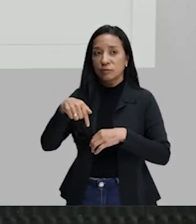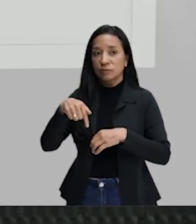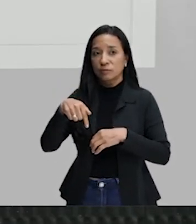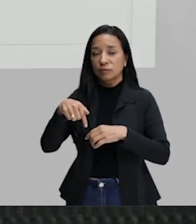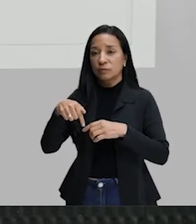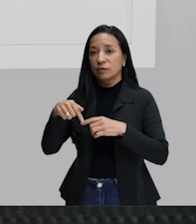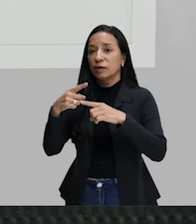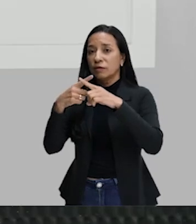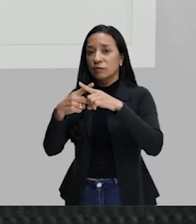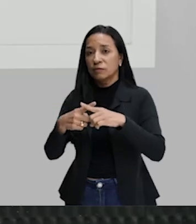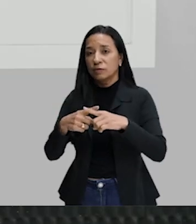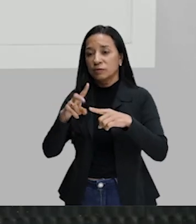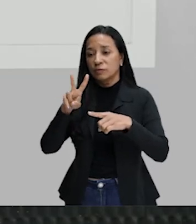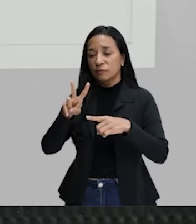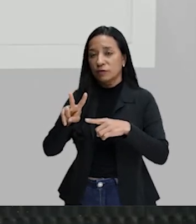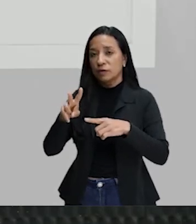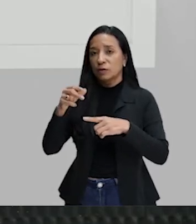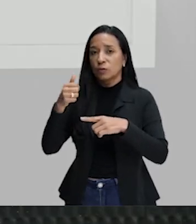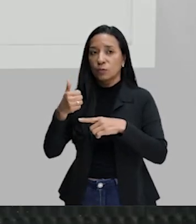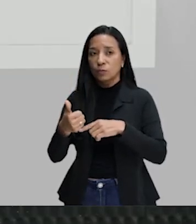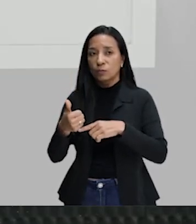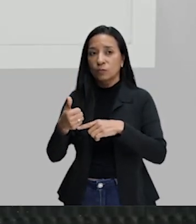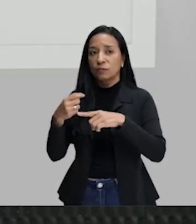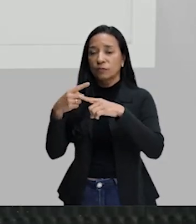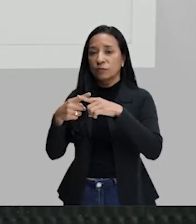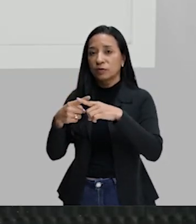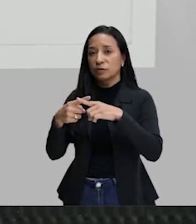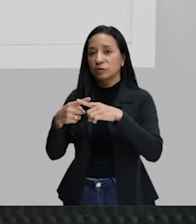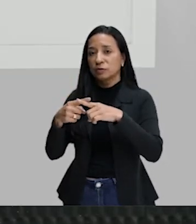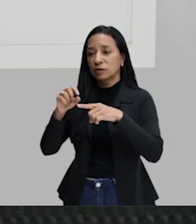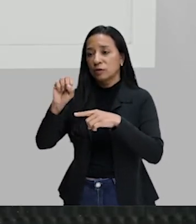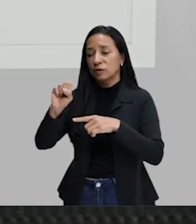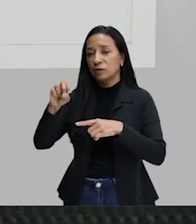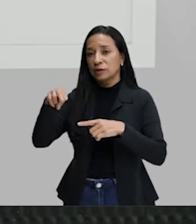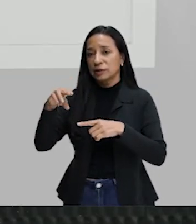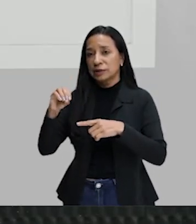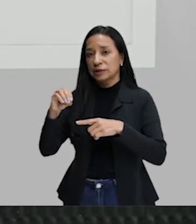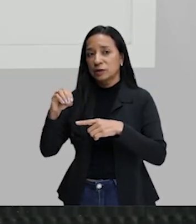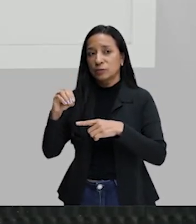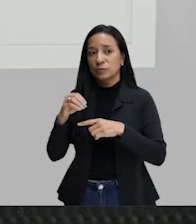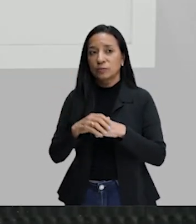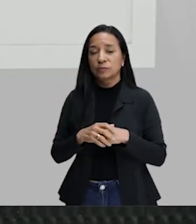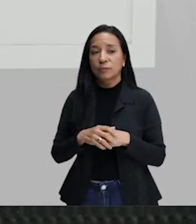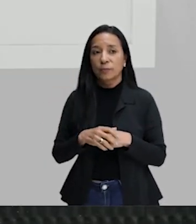vezes o seno θ, né? No caso, o V1